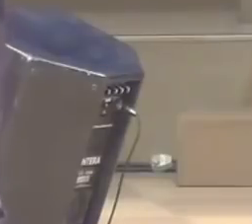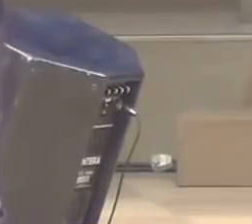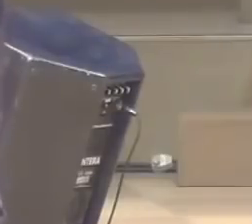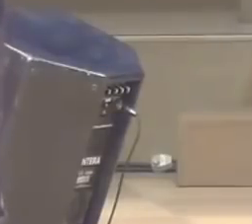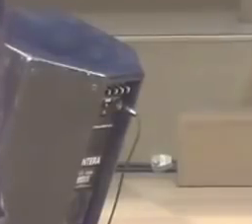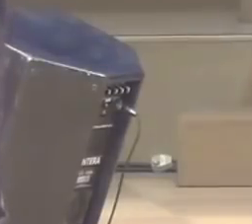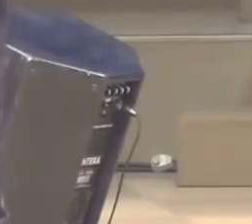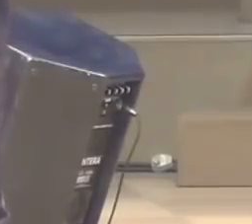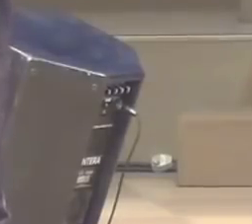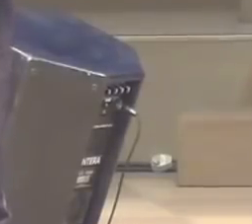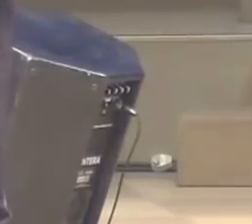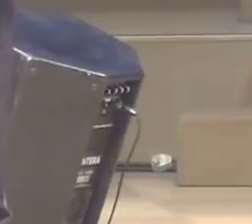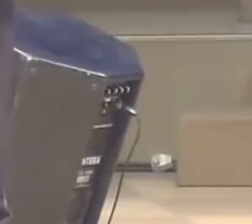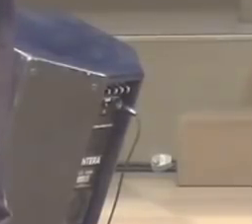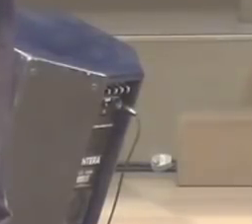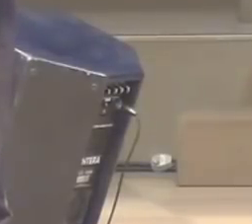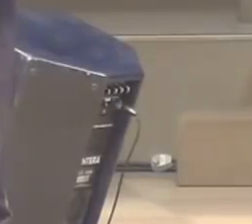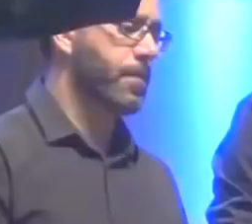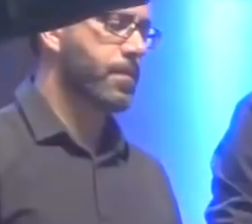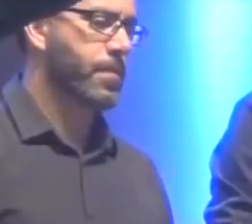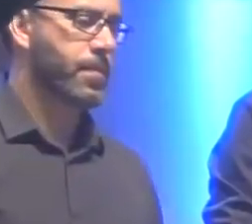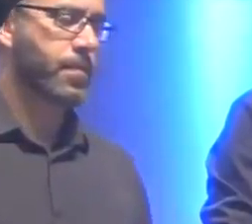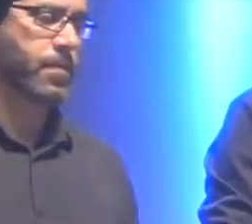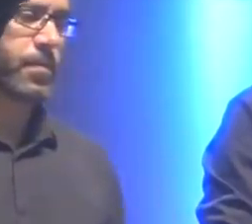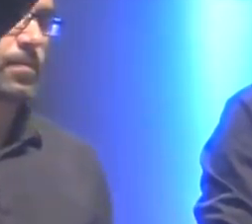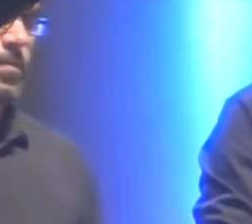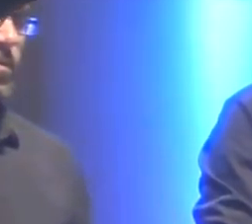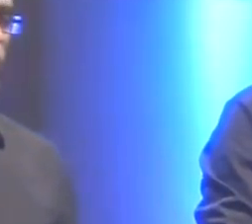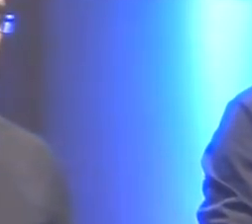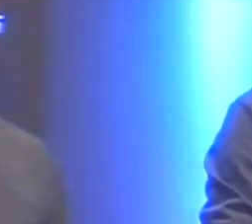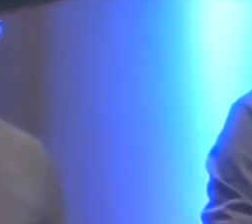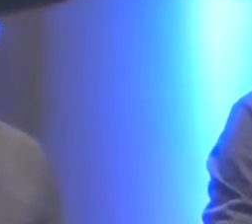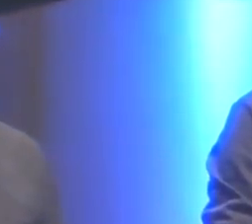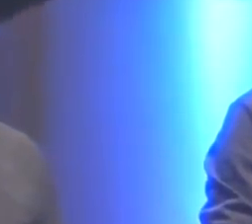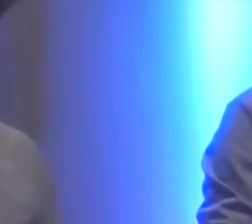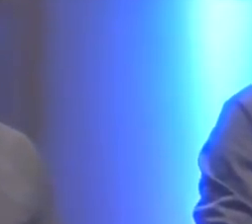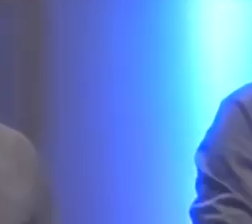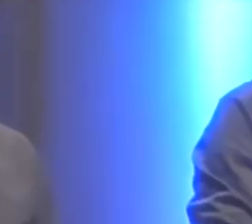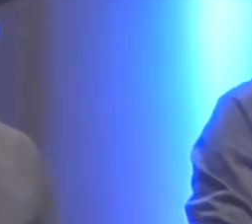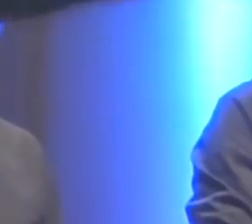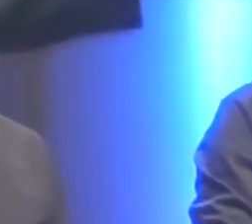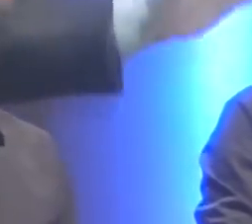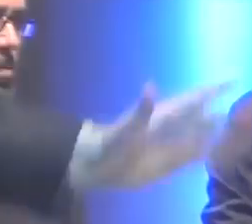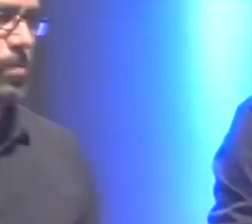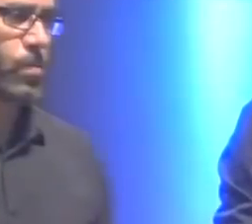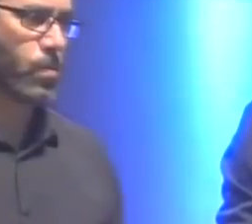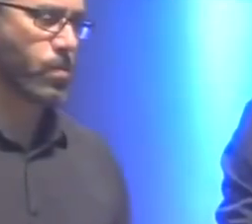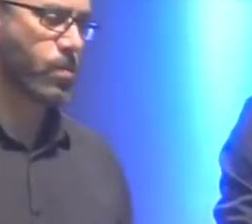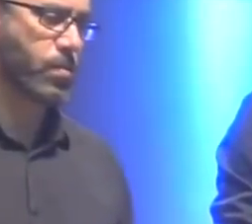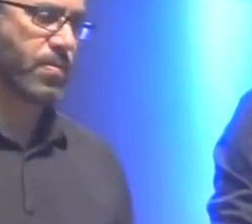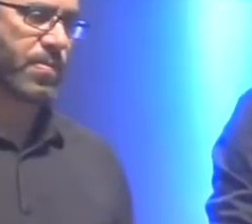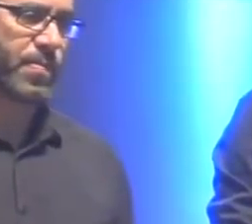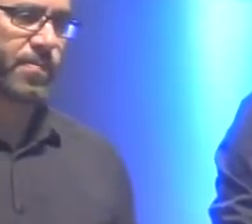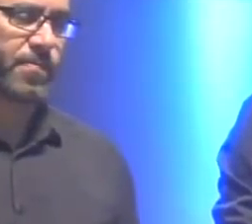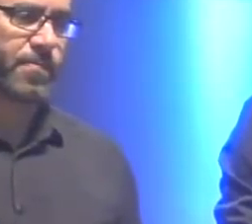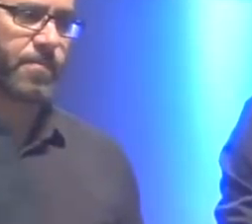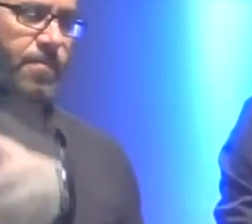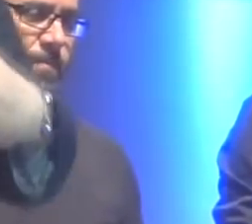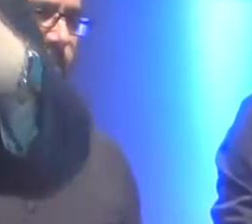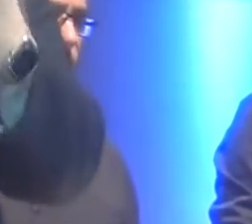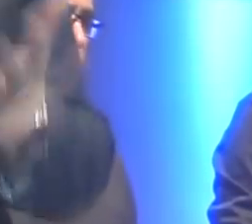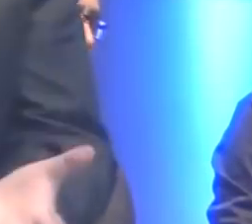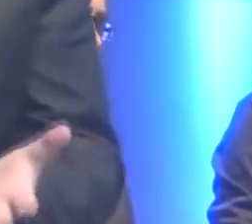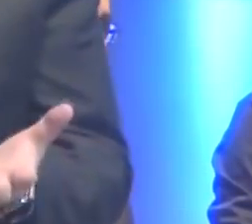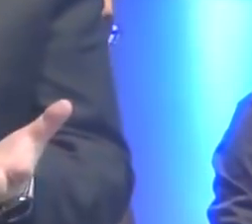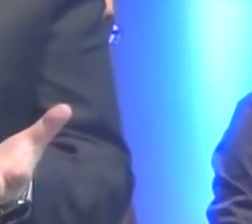eu quero essa Bíblia que o pastor falou aí, é um presente dessa igreja para você, você vai levar para você, tá? E você